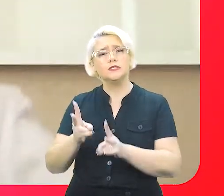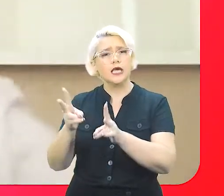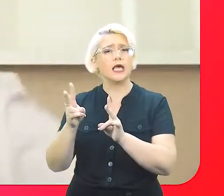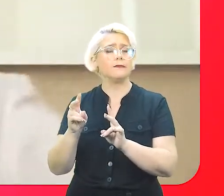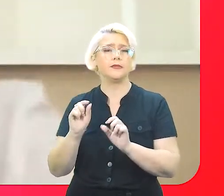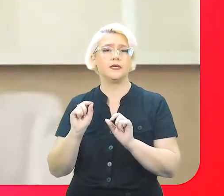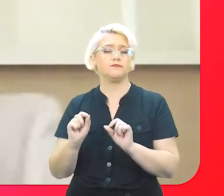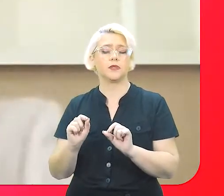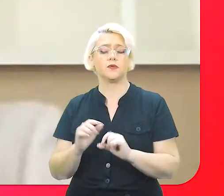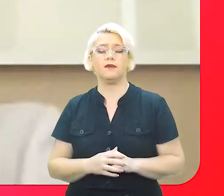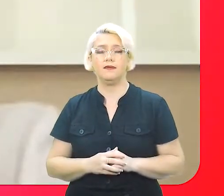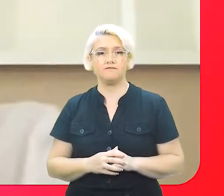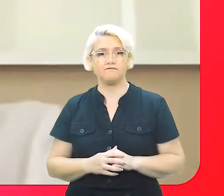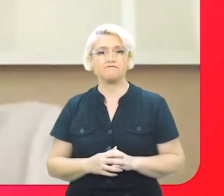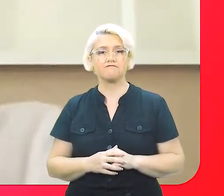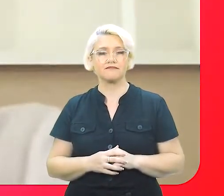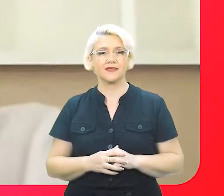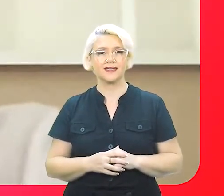sempre